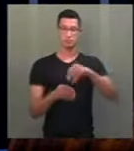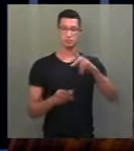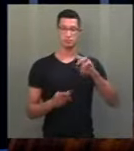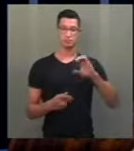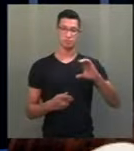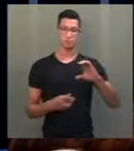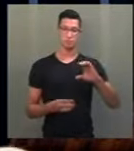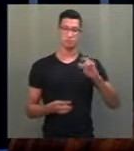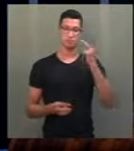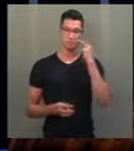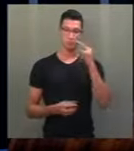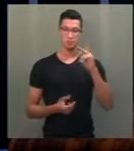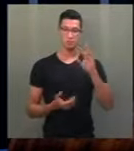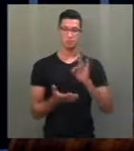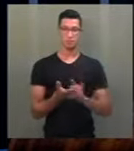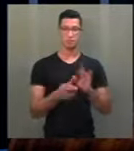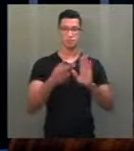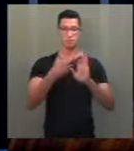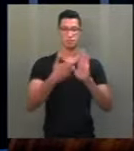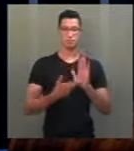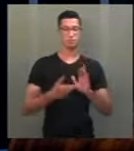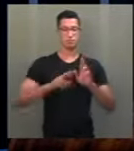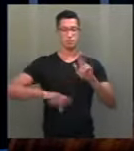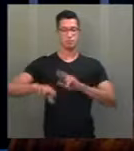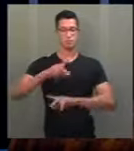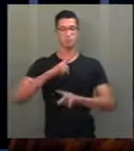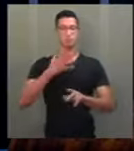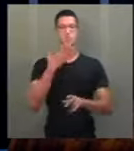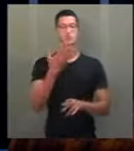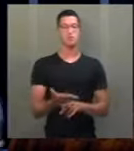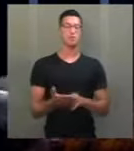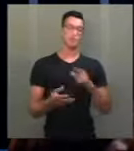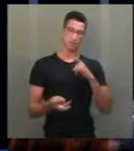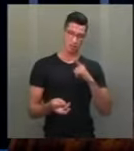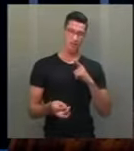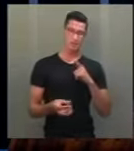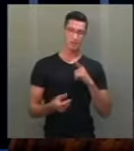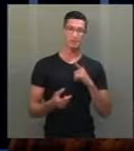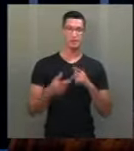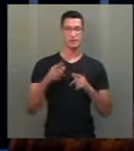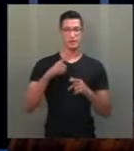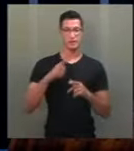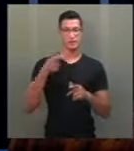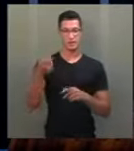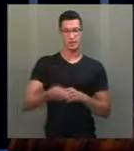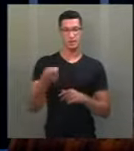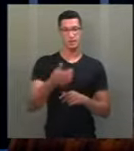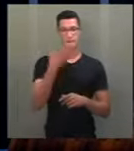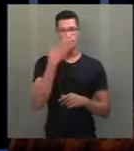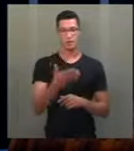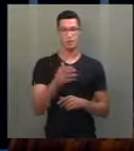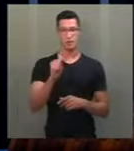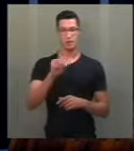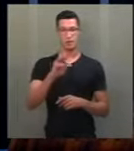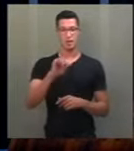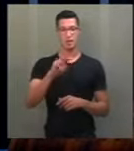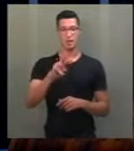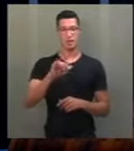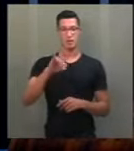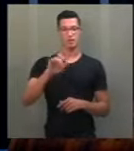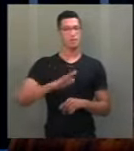PEC para a definição de regimes diferenciados e favorecidos a determinados tipos de atividades é a